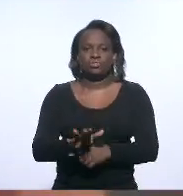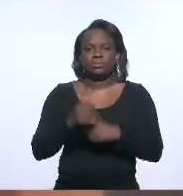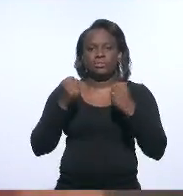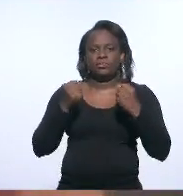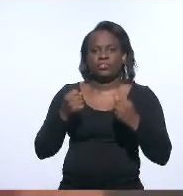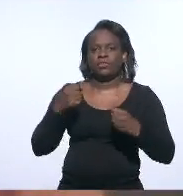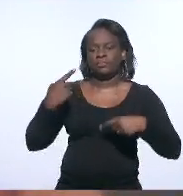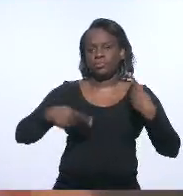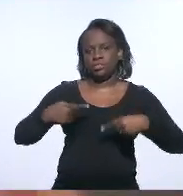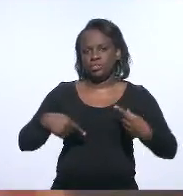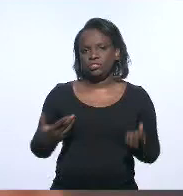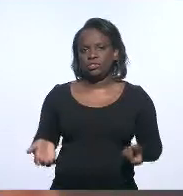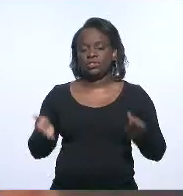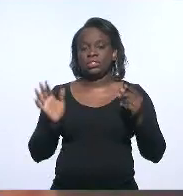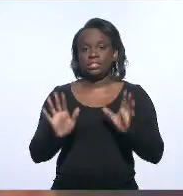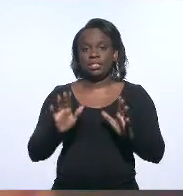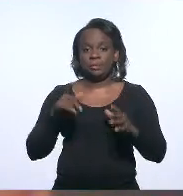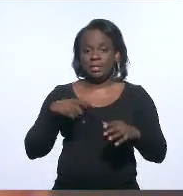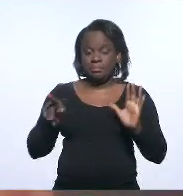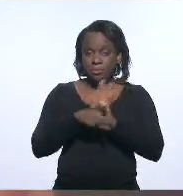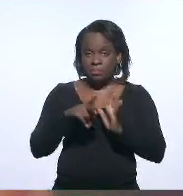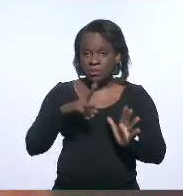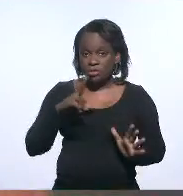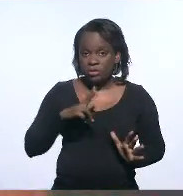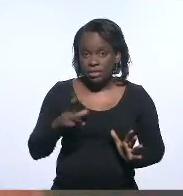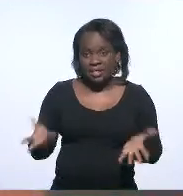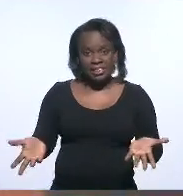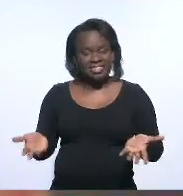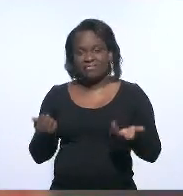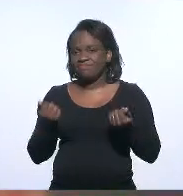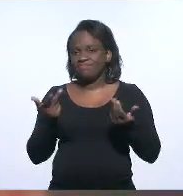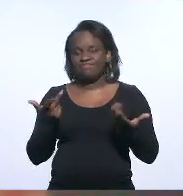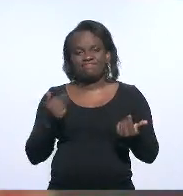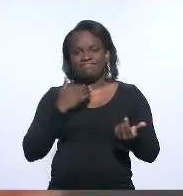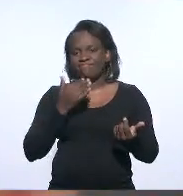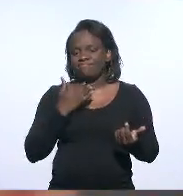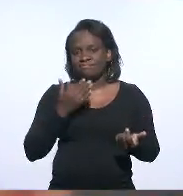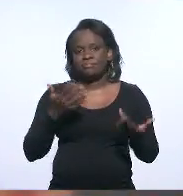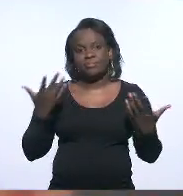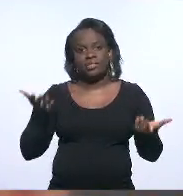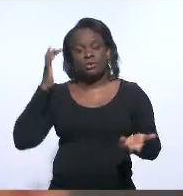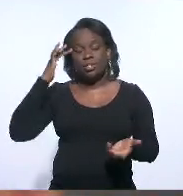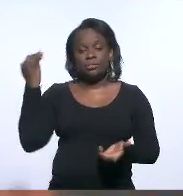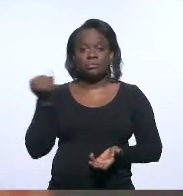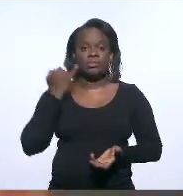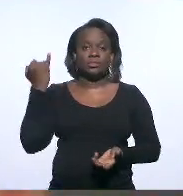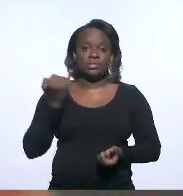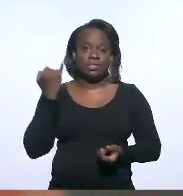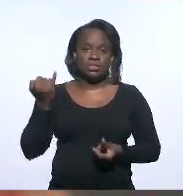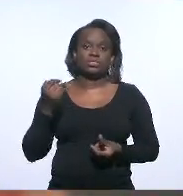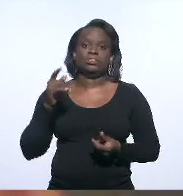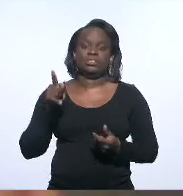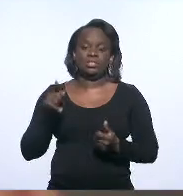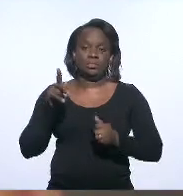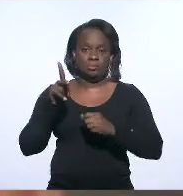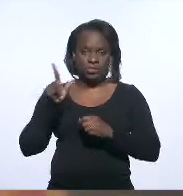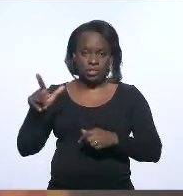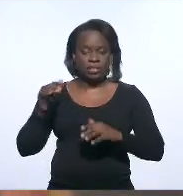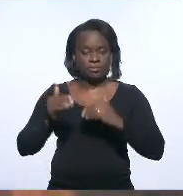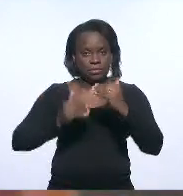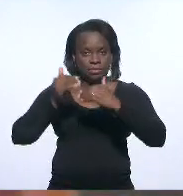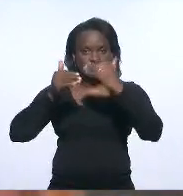politicamente aquele sentido. Agora, no setor privado, vai ser inócuo. Então, acho muito importante esse projeto